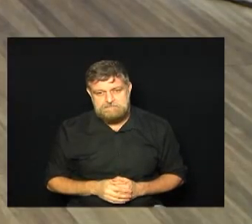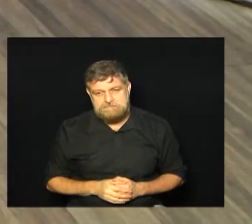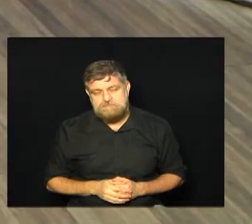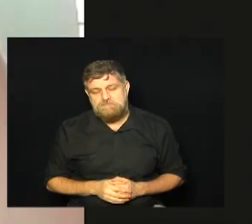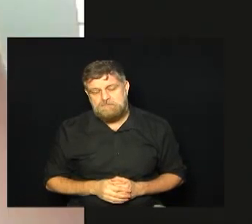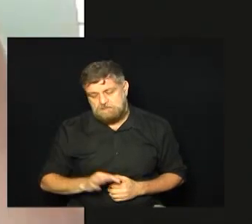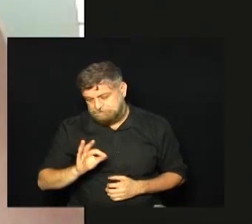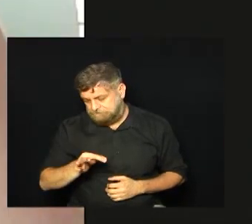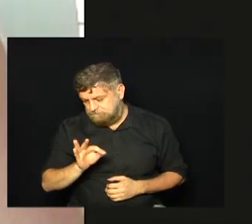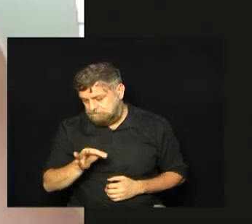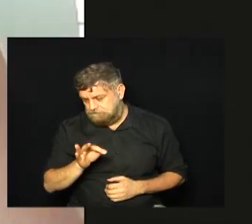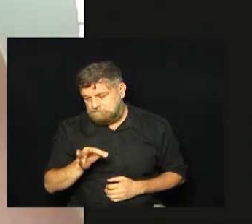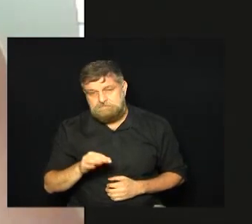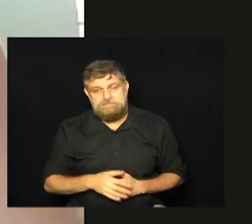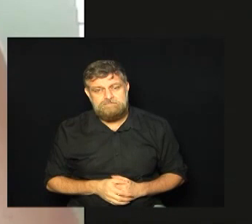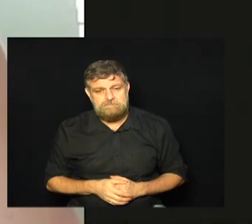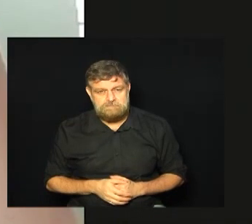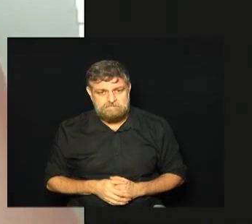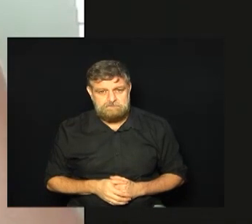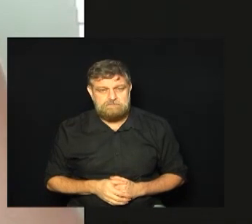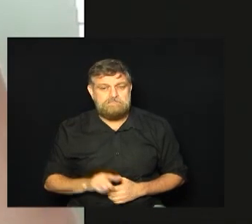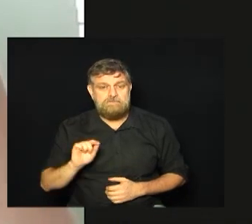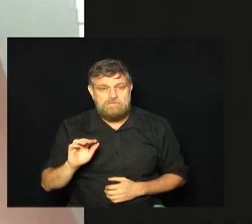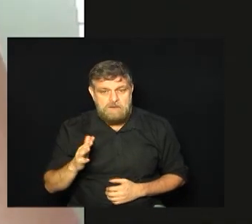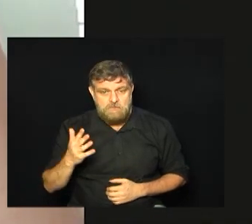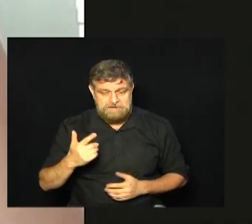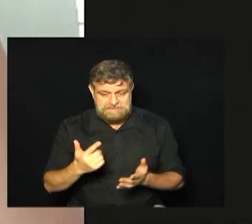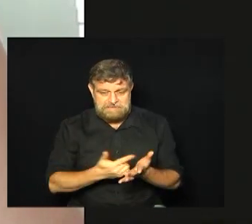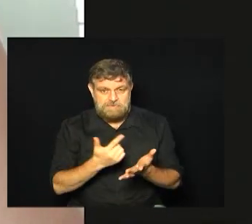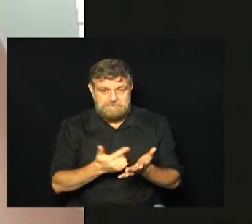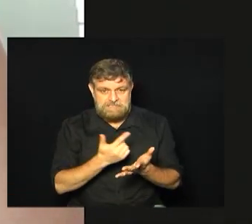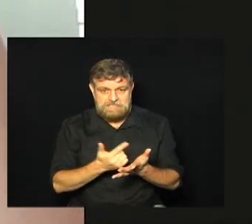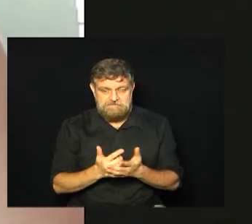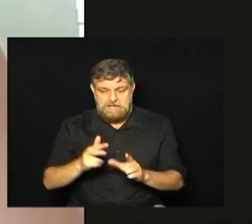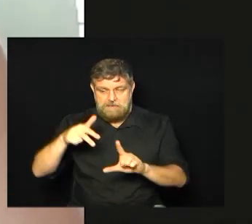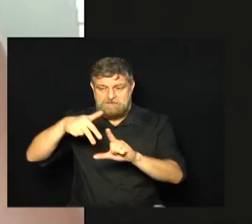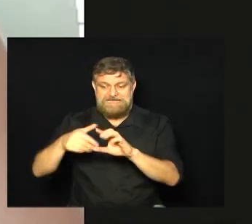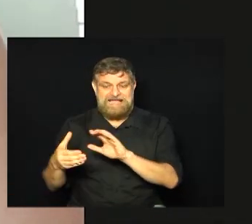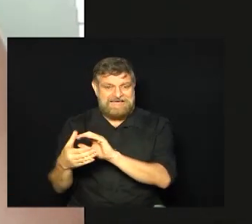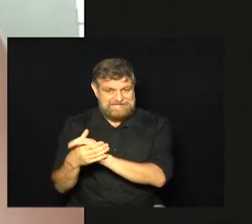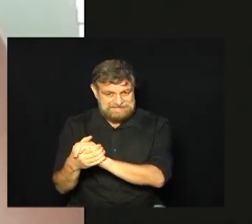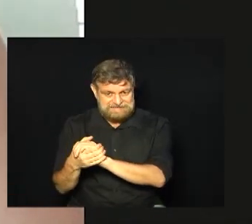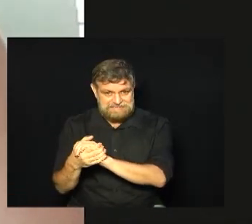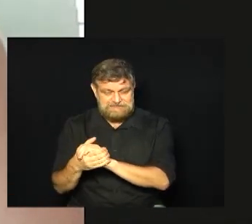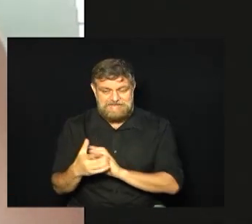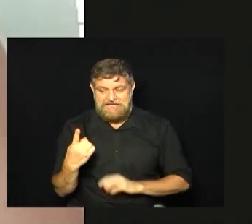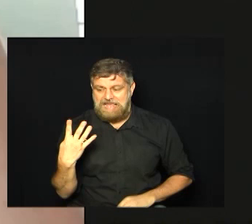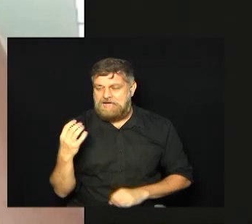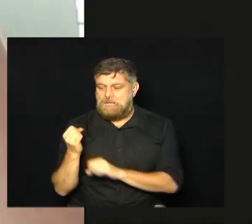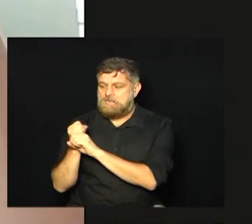Sim, com certeza. Inclusive, é isso que acontece no livro. A personagem está casada há 14